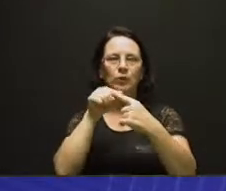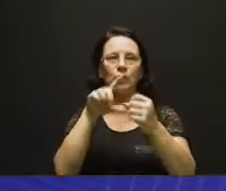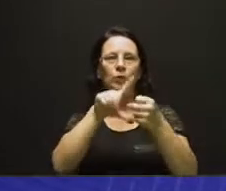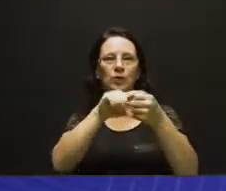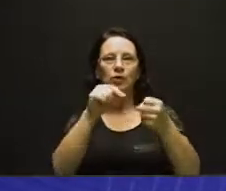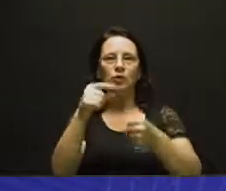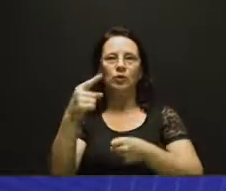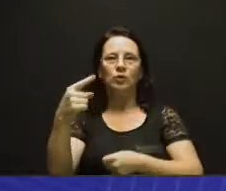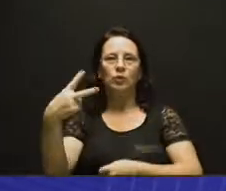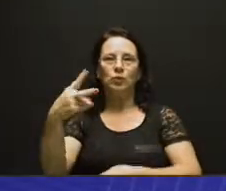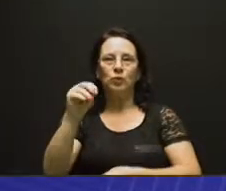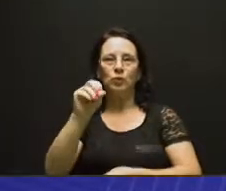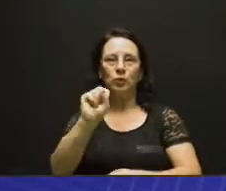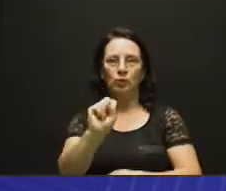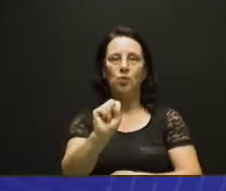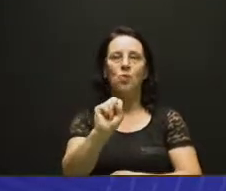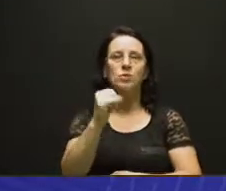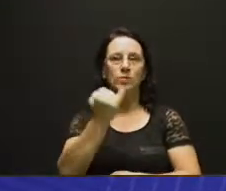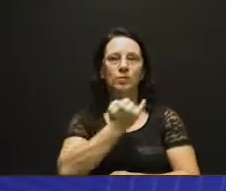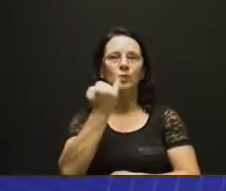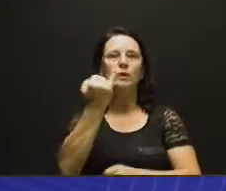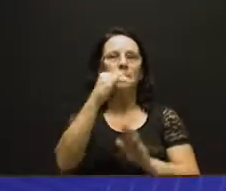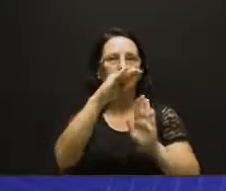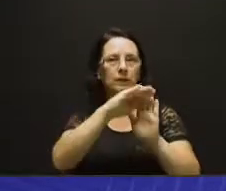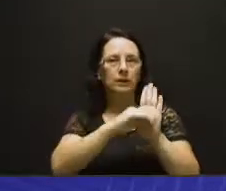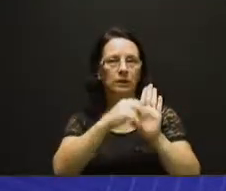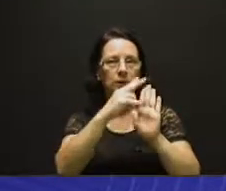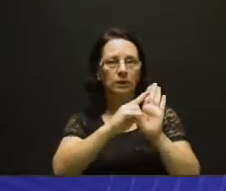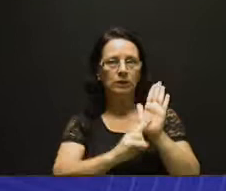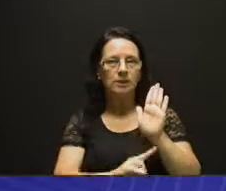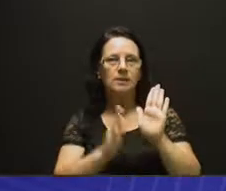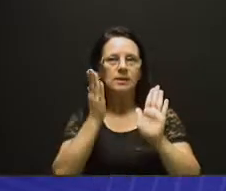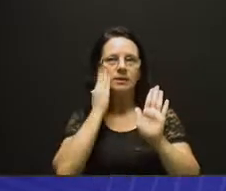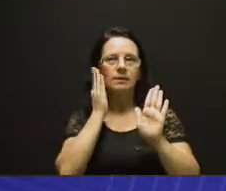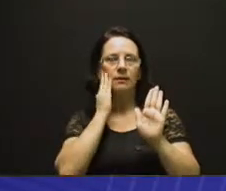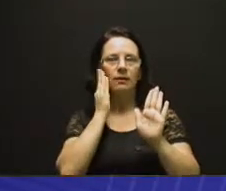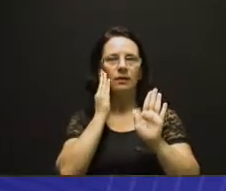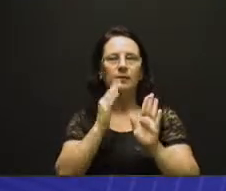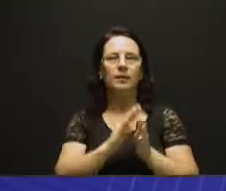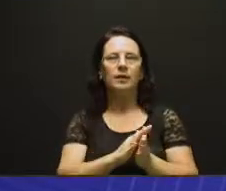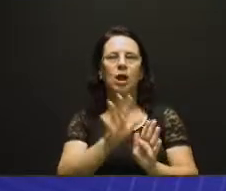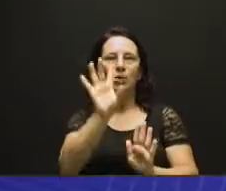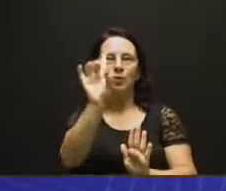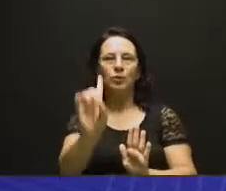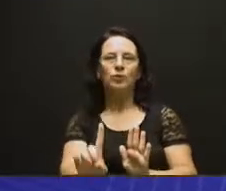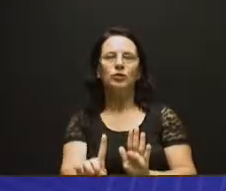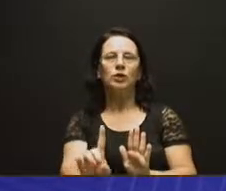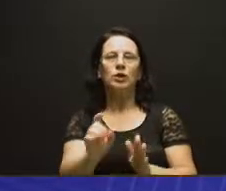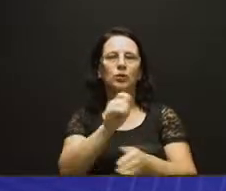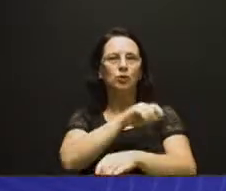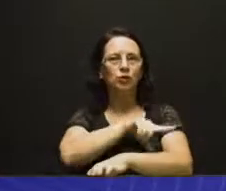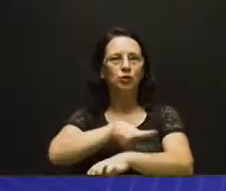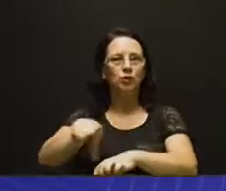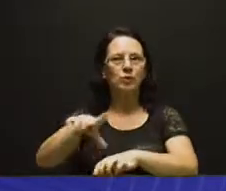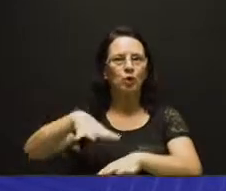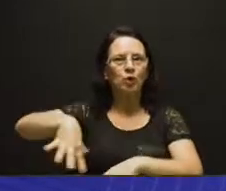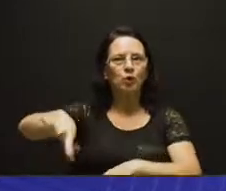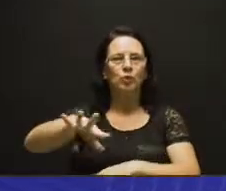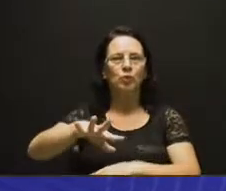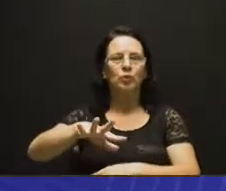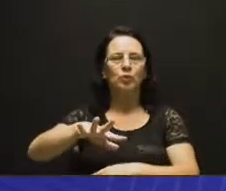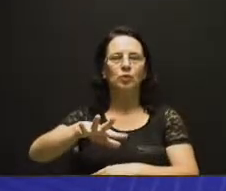208 que é muito importante que a gente saiba né e que o direito à educação em todos os níveis